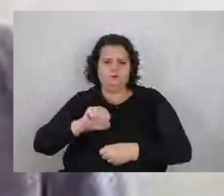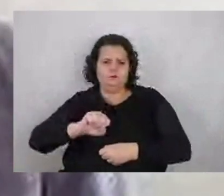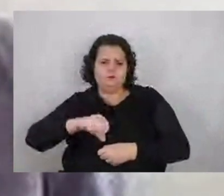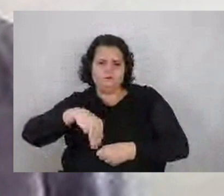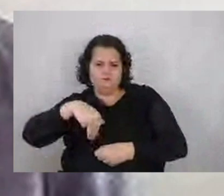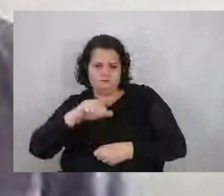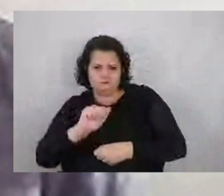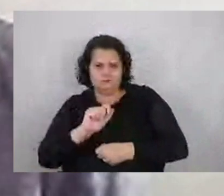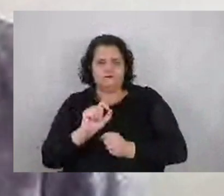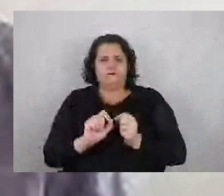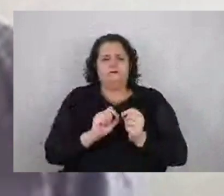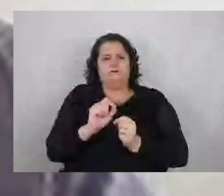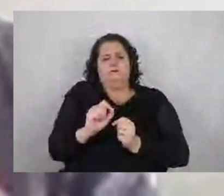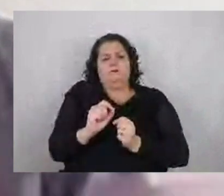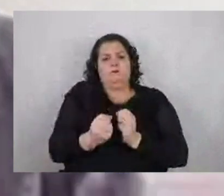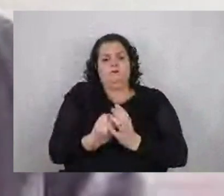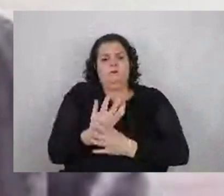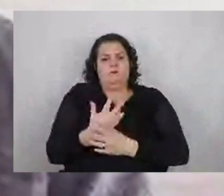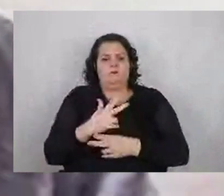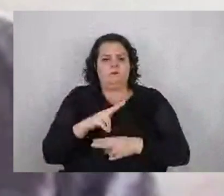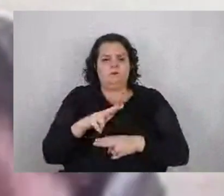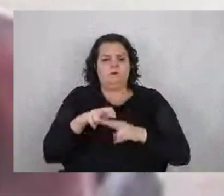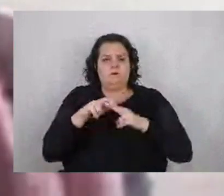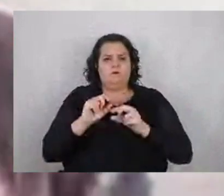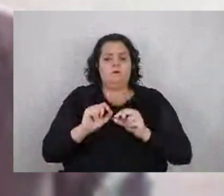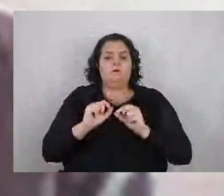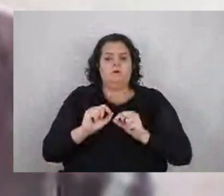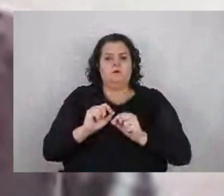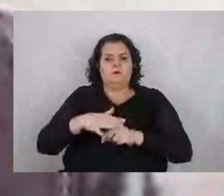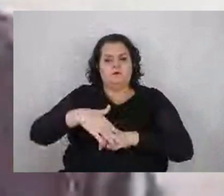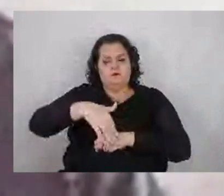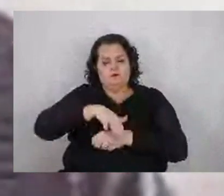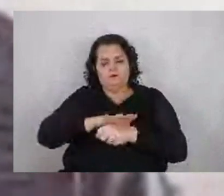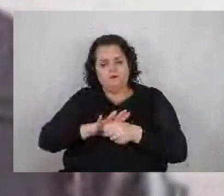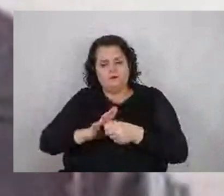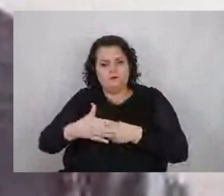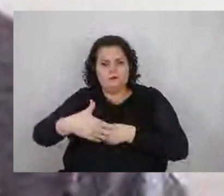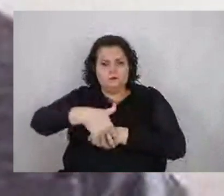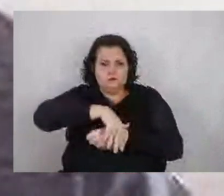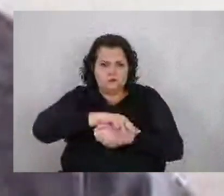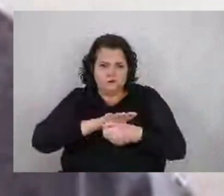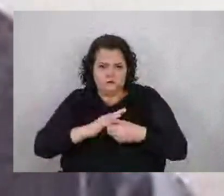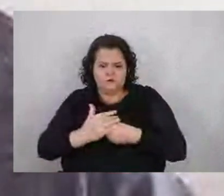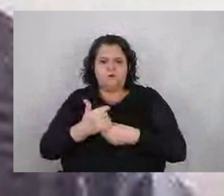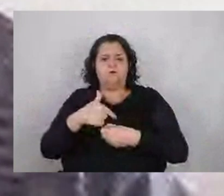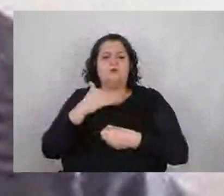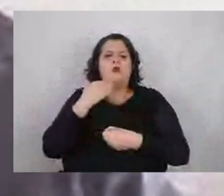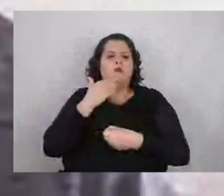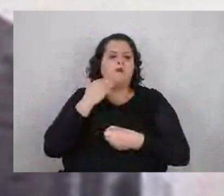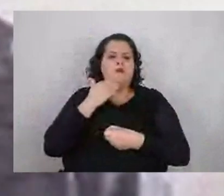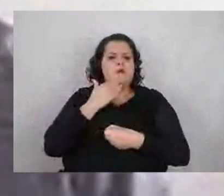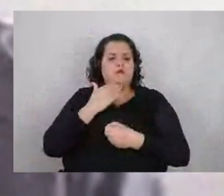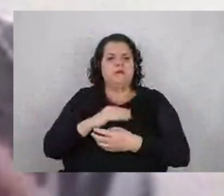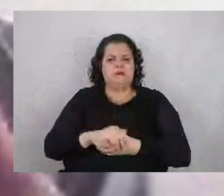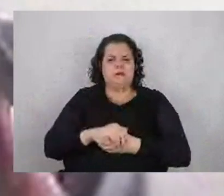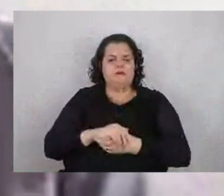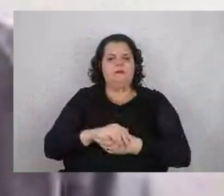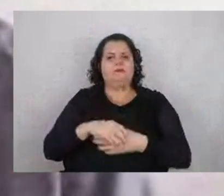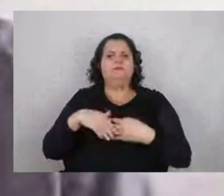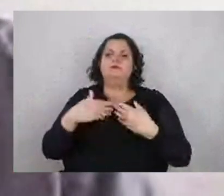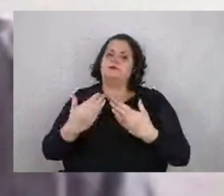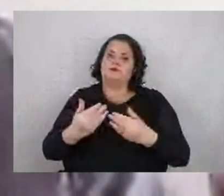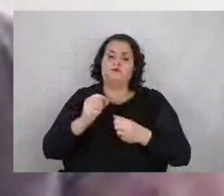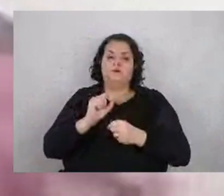organelas disfuncionais, que as carregam diretamente para os autofagossomos e as direcionam para